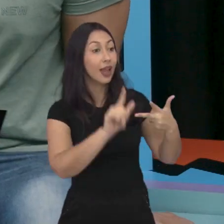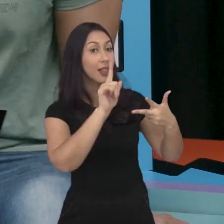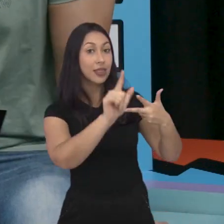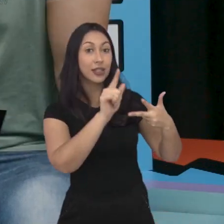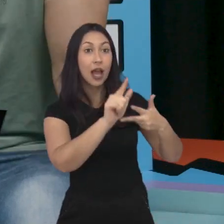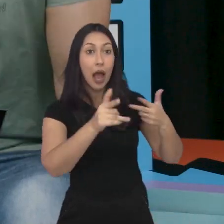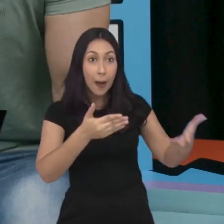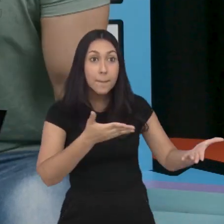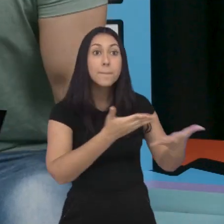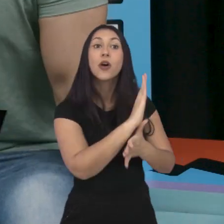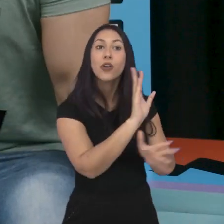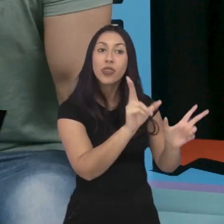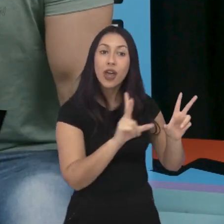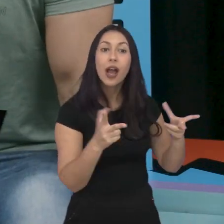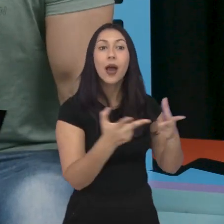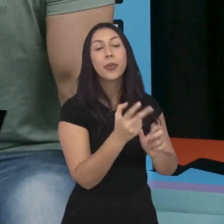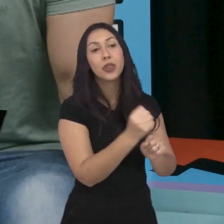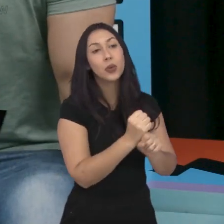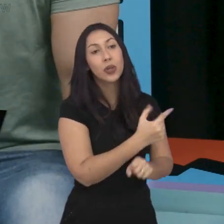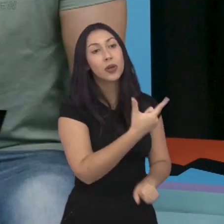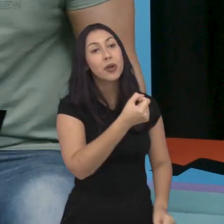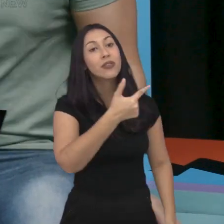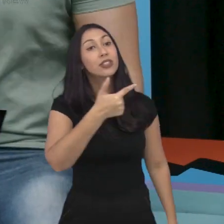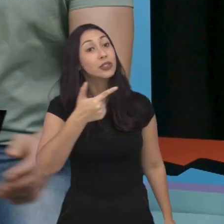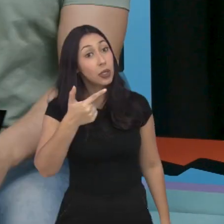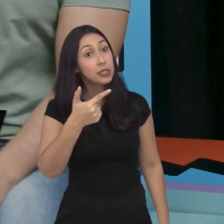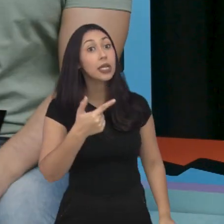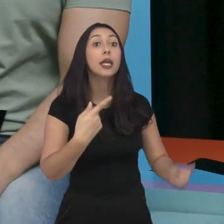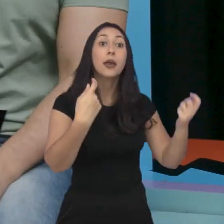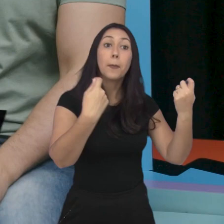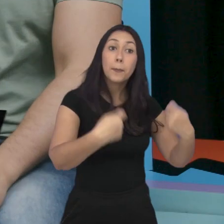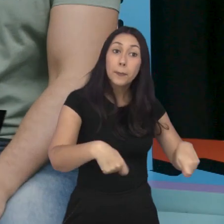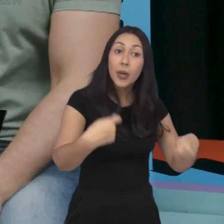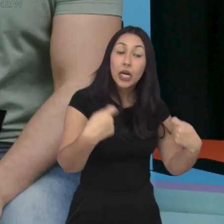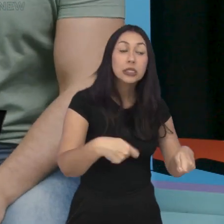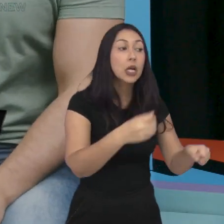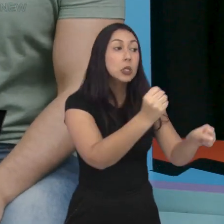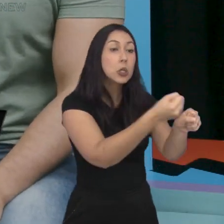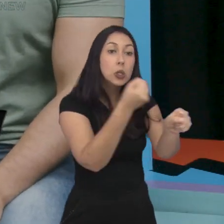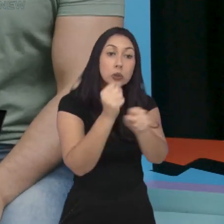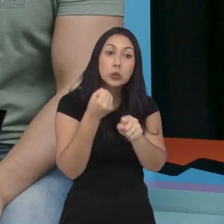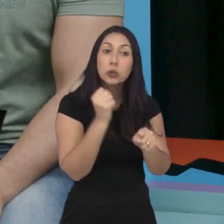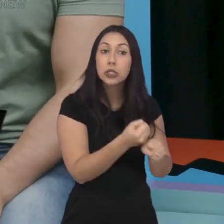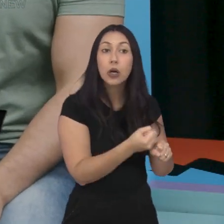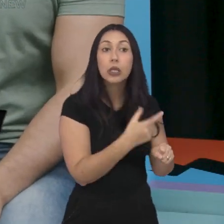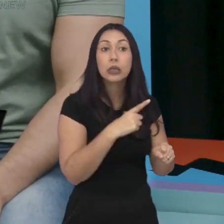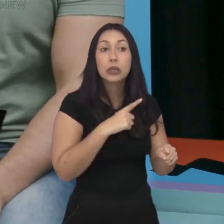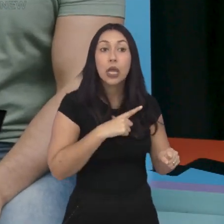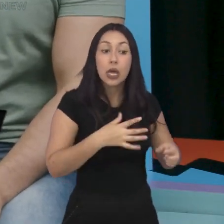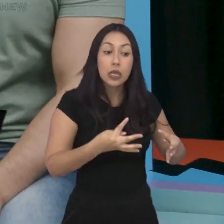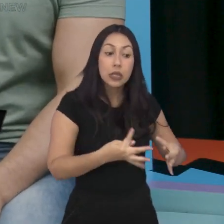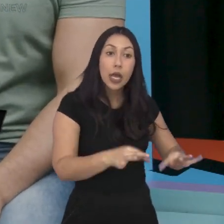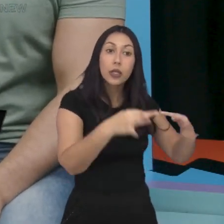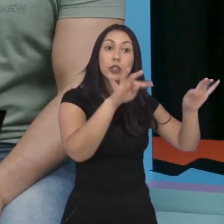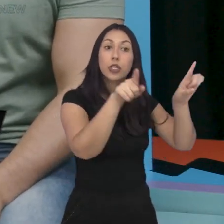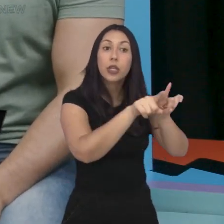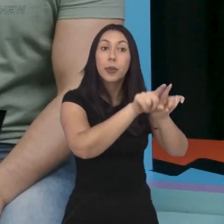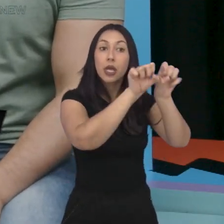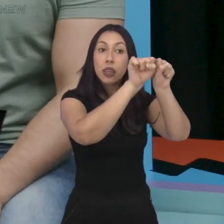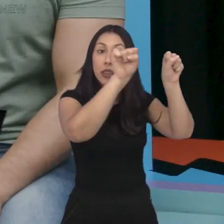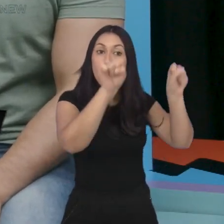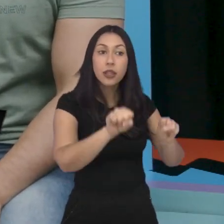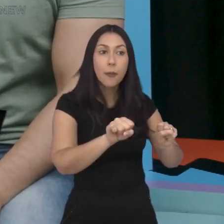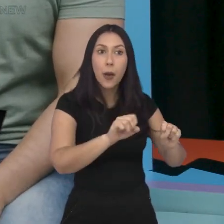A legislação foi aprovada pela Câmara em 2022 e demanda que as construções adotem tecnologias